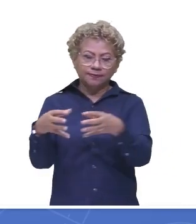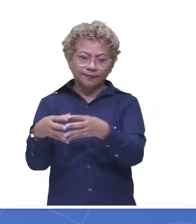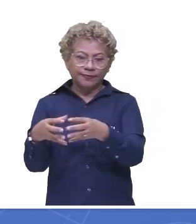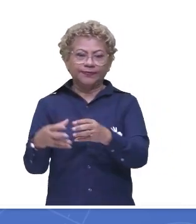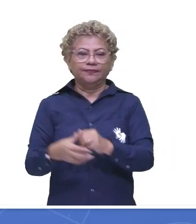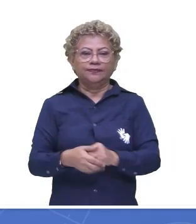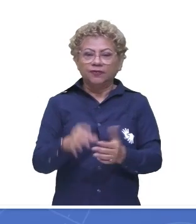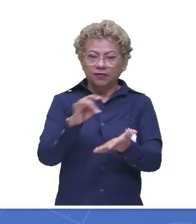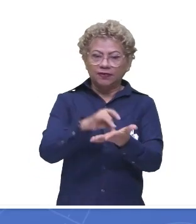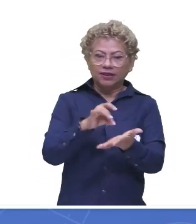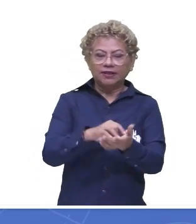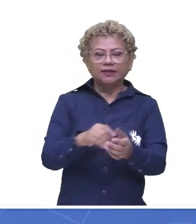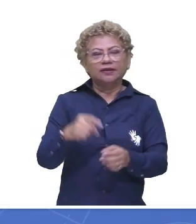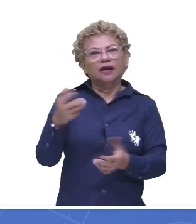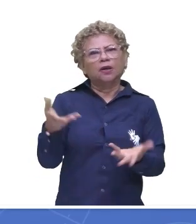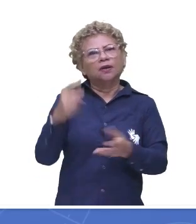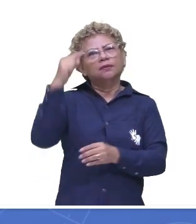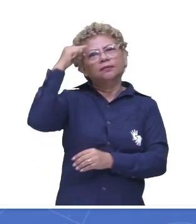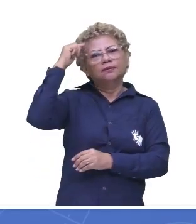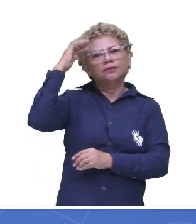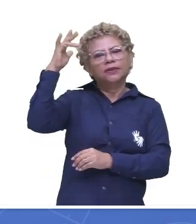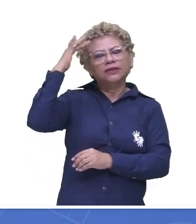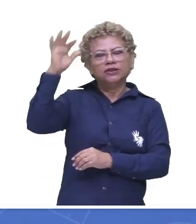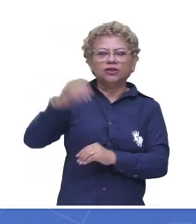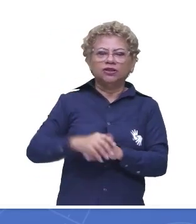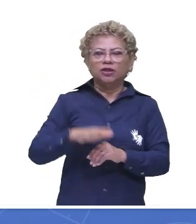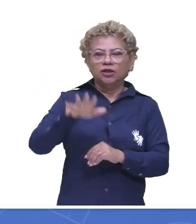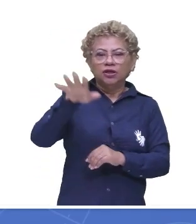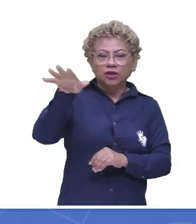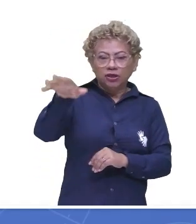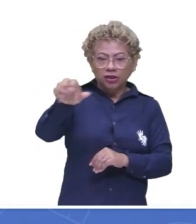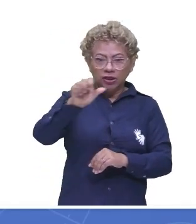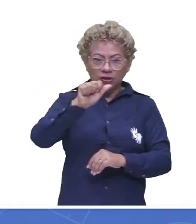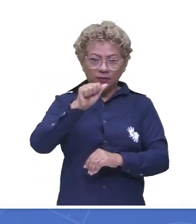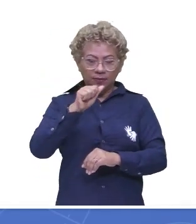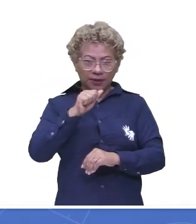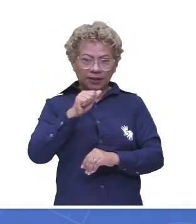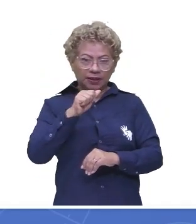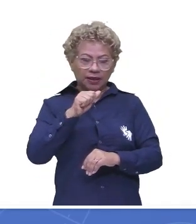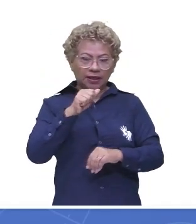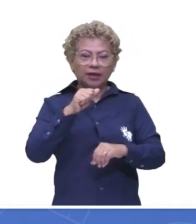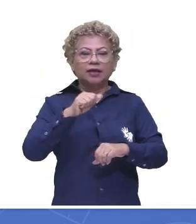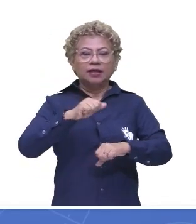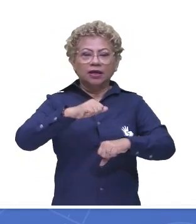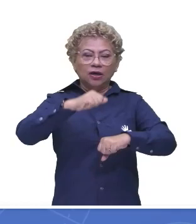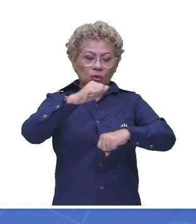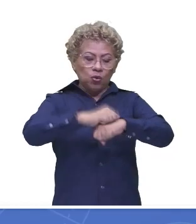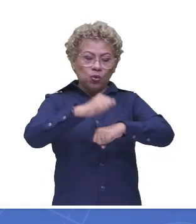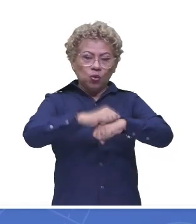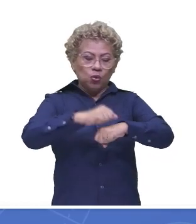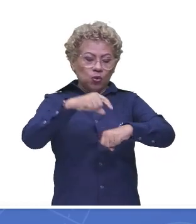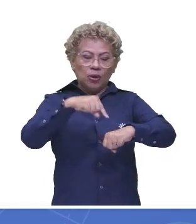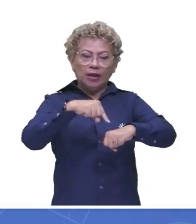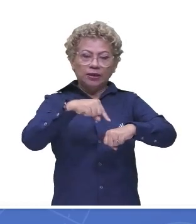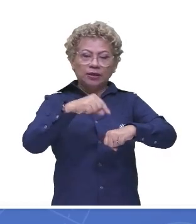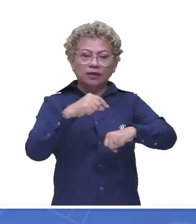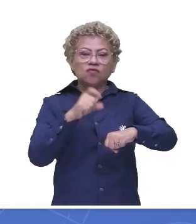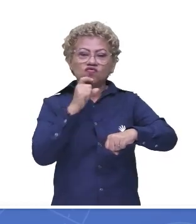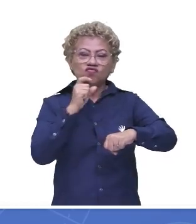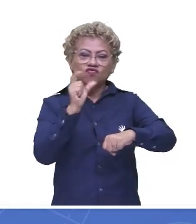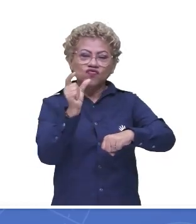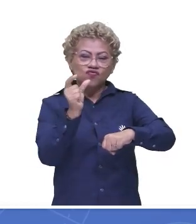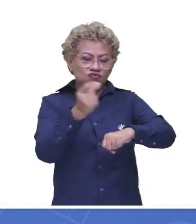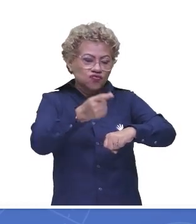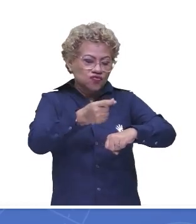só. Imagina que eu retirei lá o gelo lá do congelador. Coloquei para descongelar, não é? Ou seja,